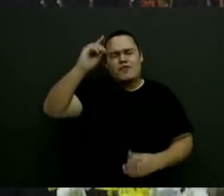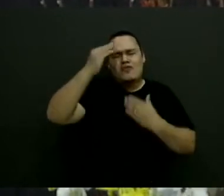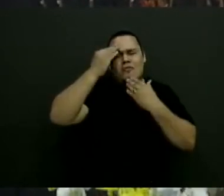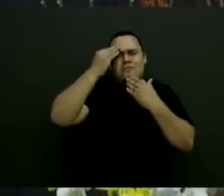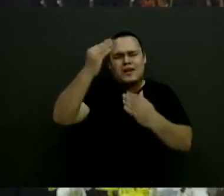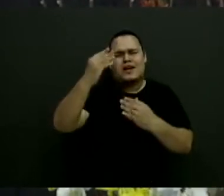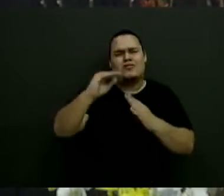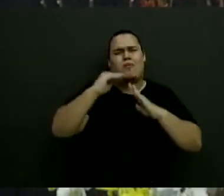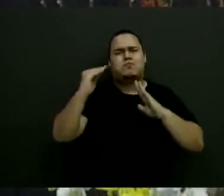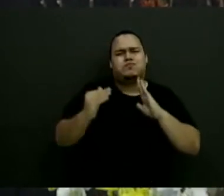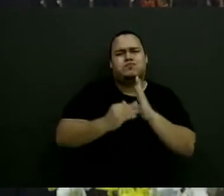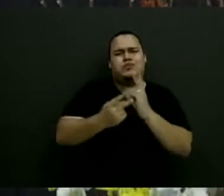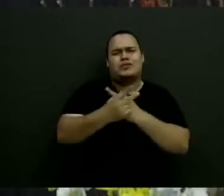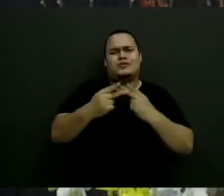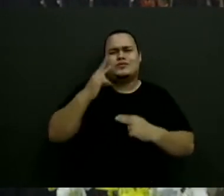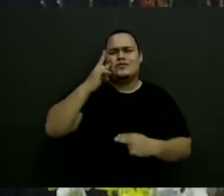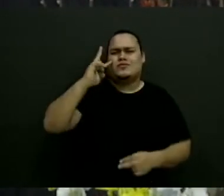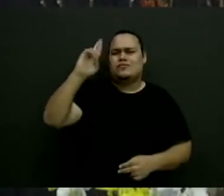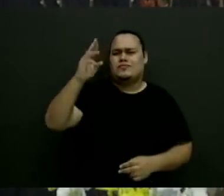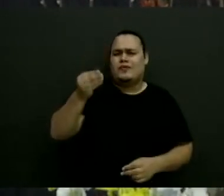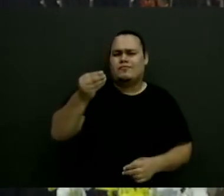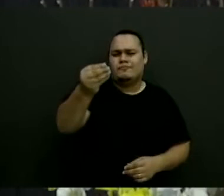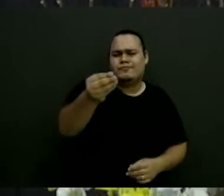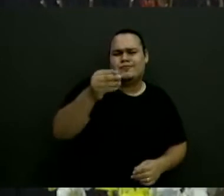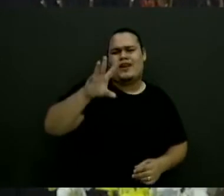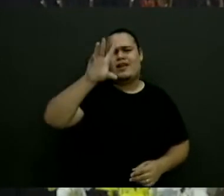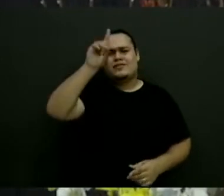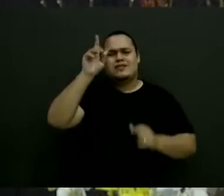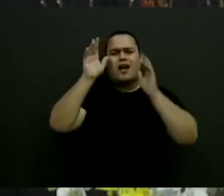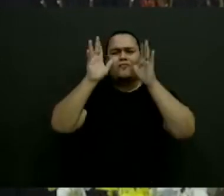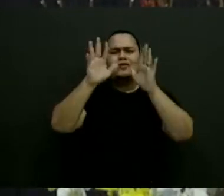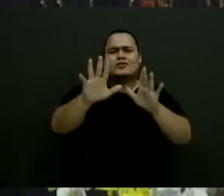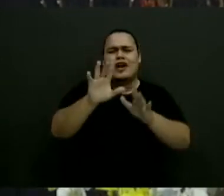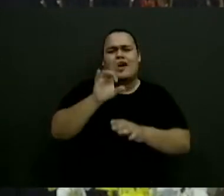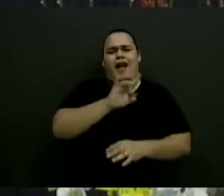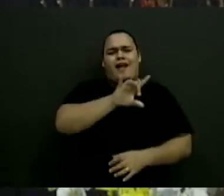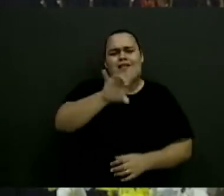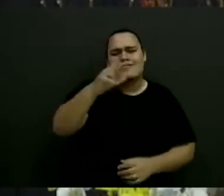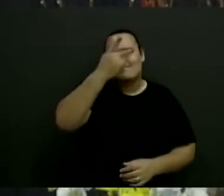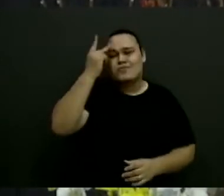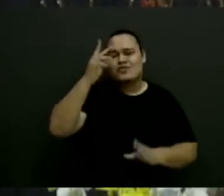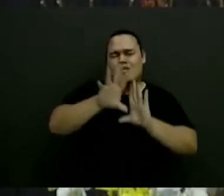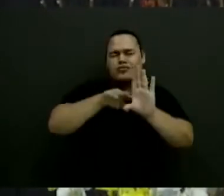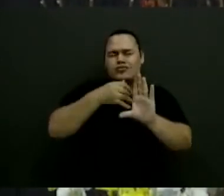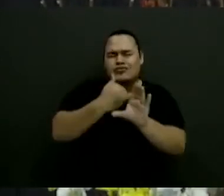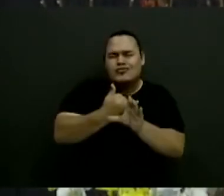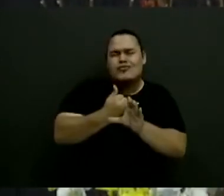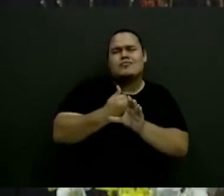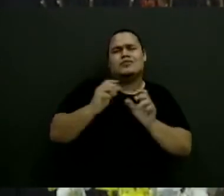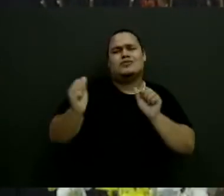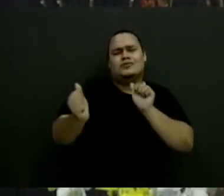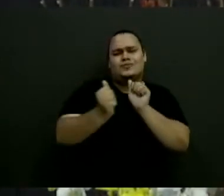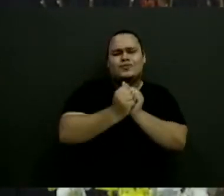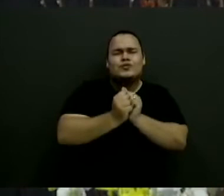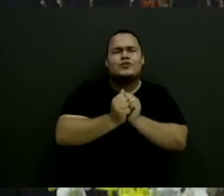por tudo que o Senhor nos deu. Que o Senhor abençoe cada um dos meus irmãos que estiveram presentes conosco aqui. Obrigado pelo